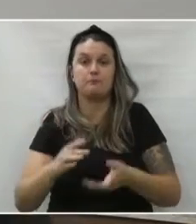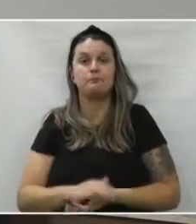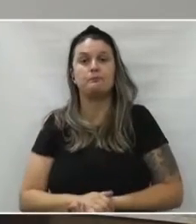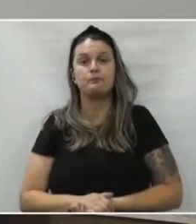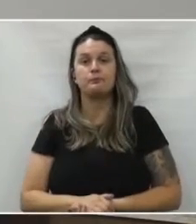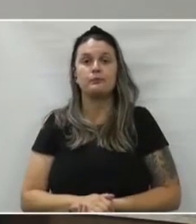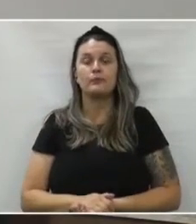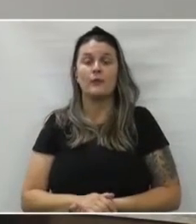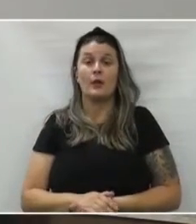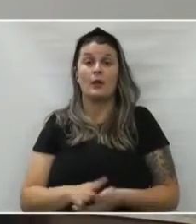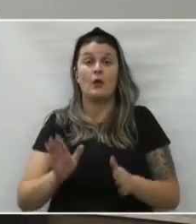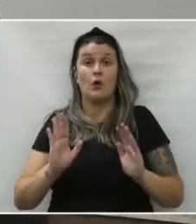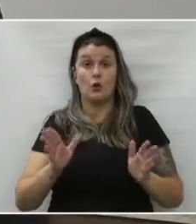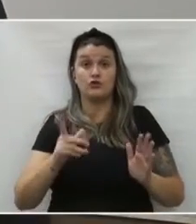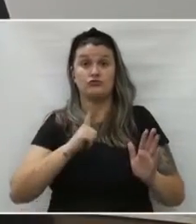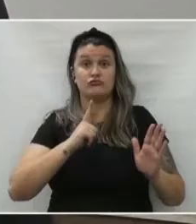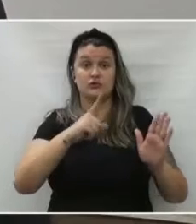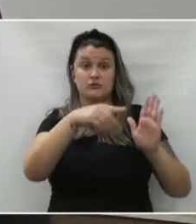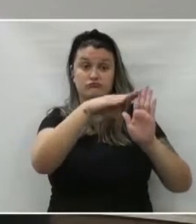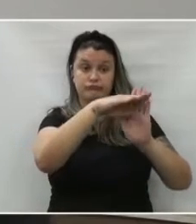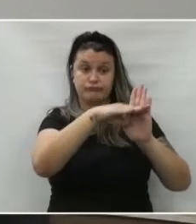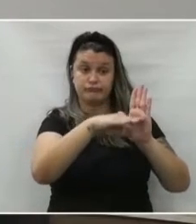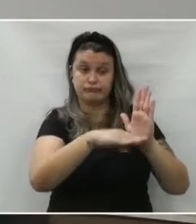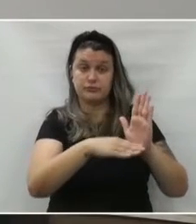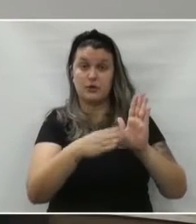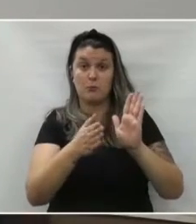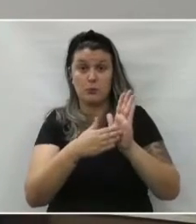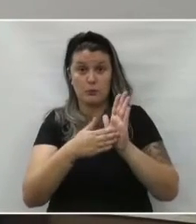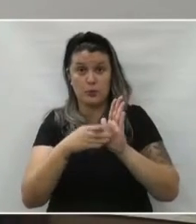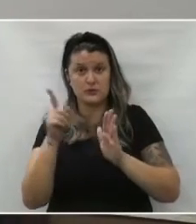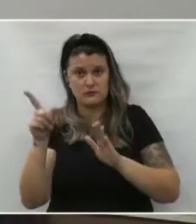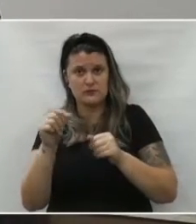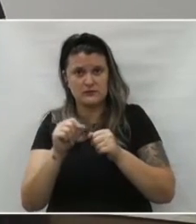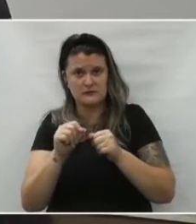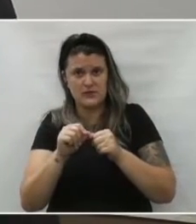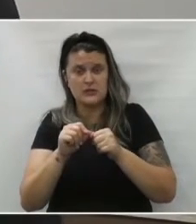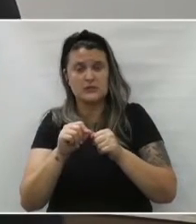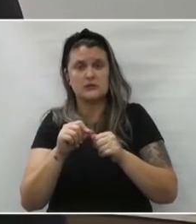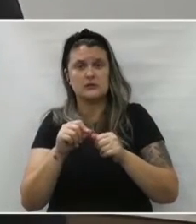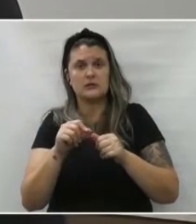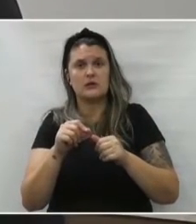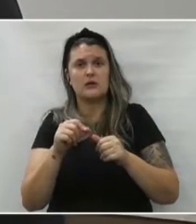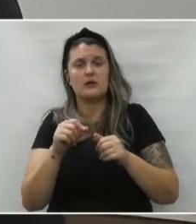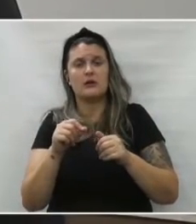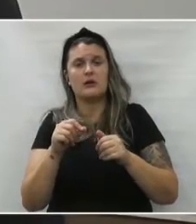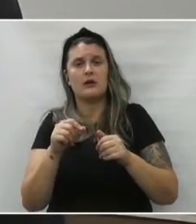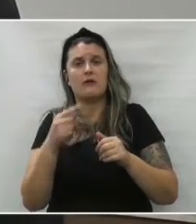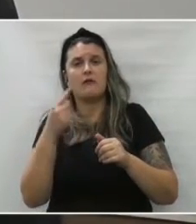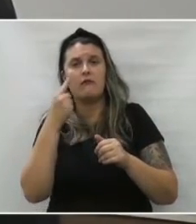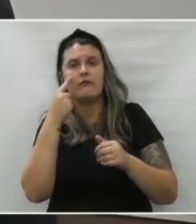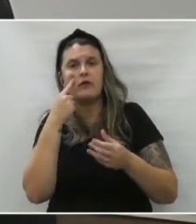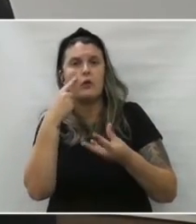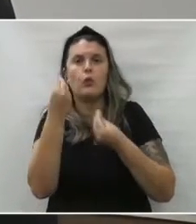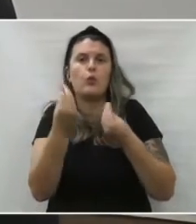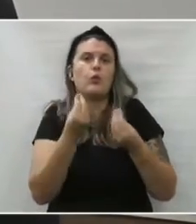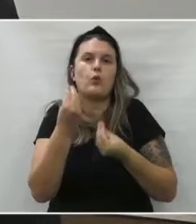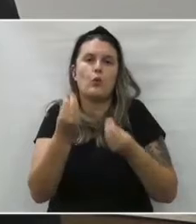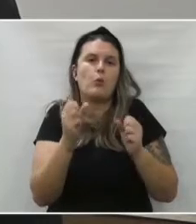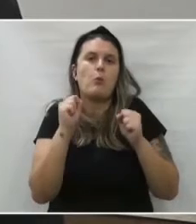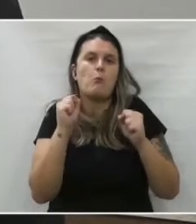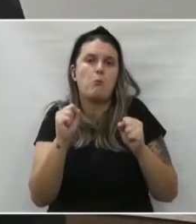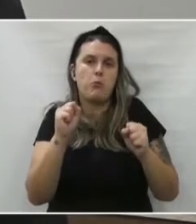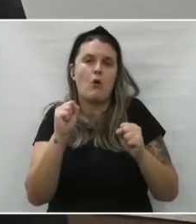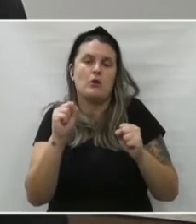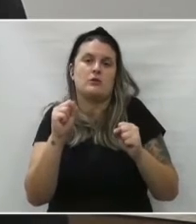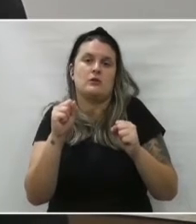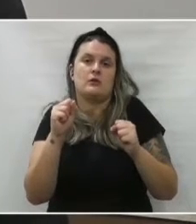Hoje, entre a pauta, um requerimento proposto pelo senhor em relação ao subsídio do transporte coletivo para